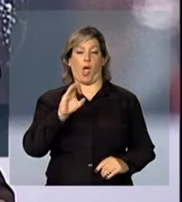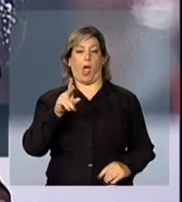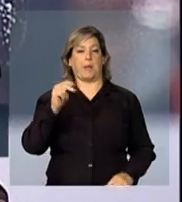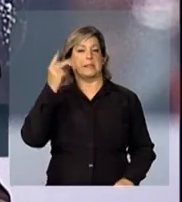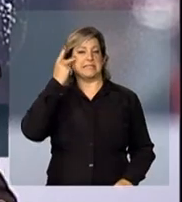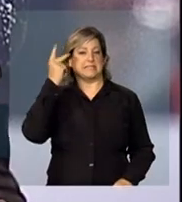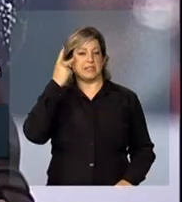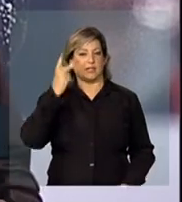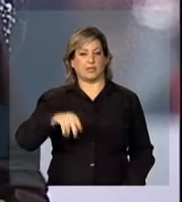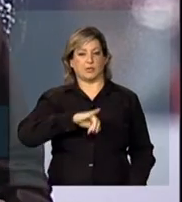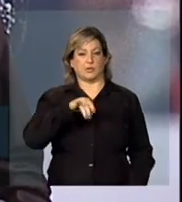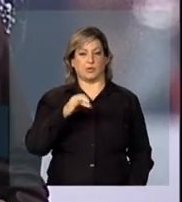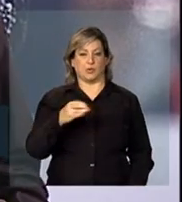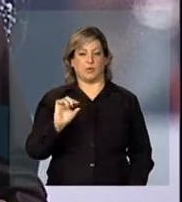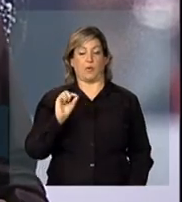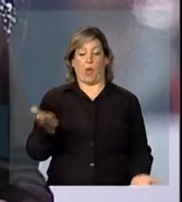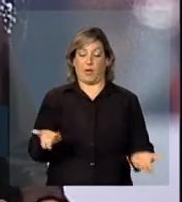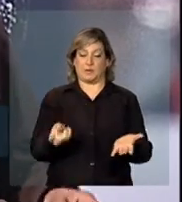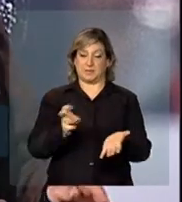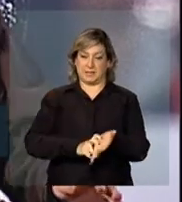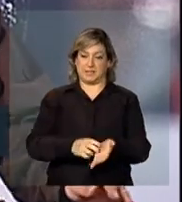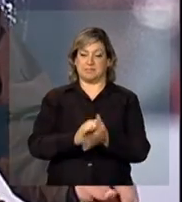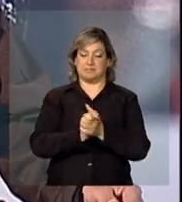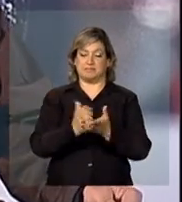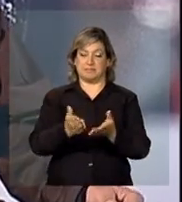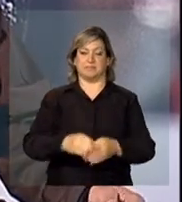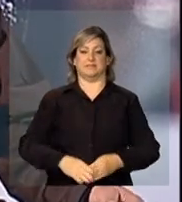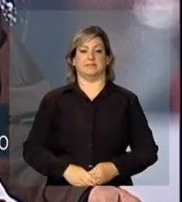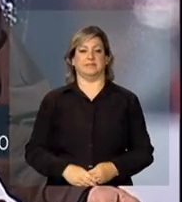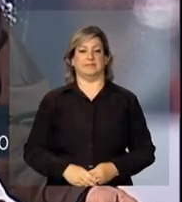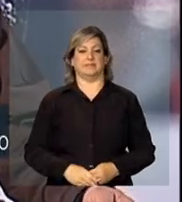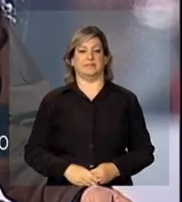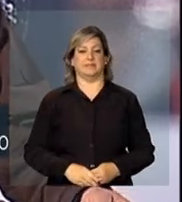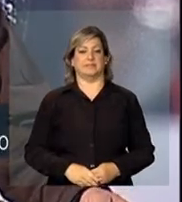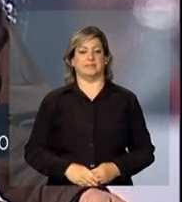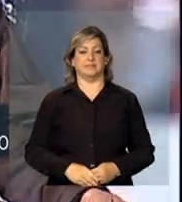de Júnior na manhã de hoje é